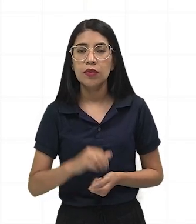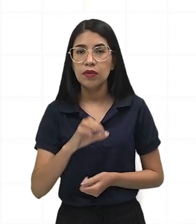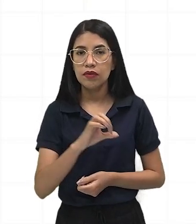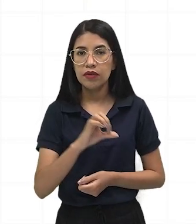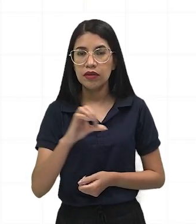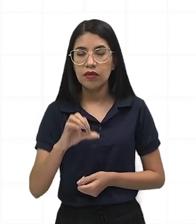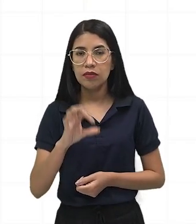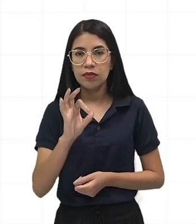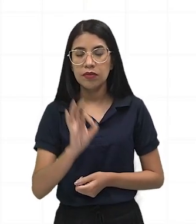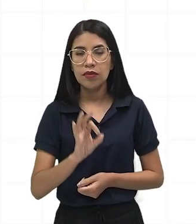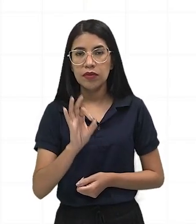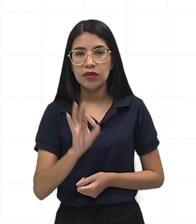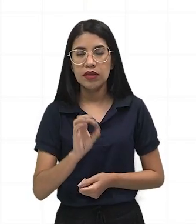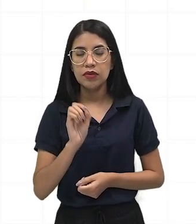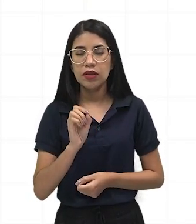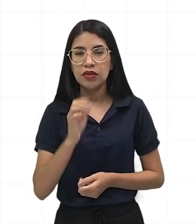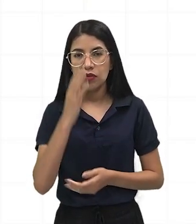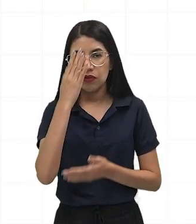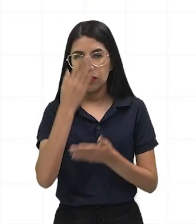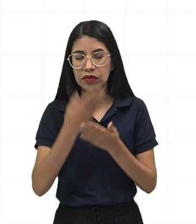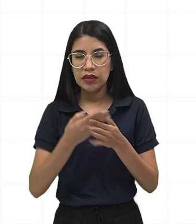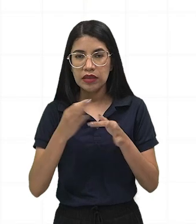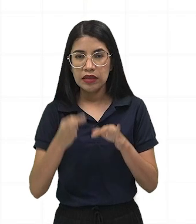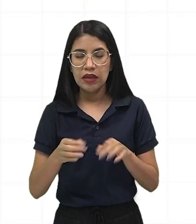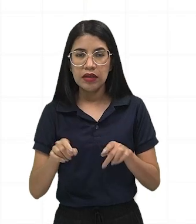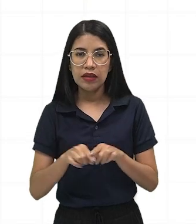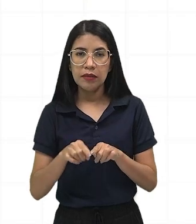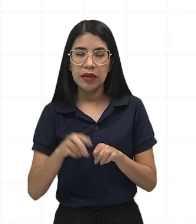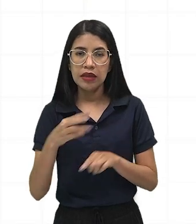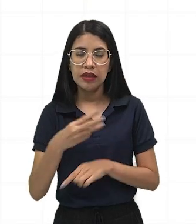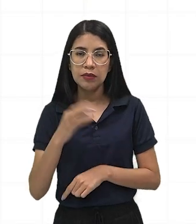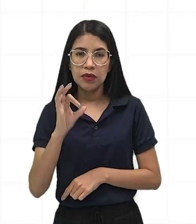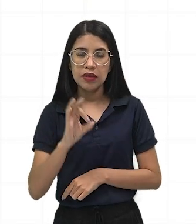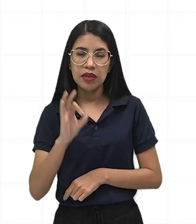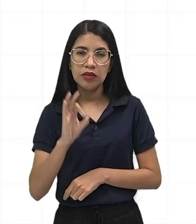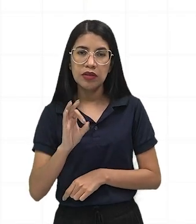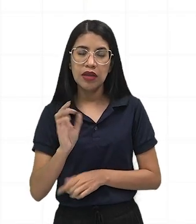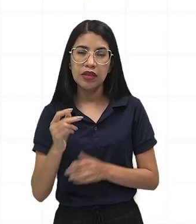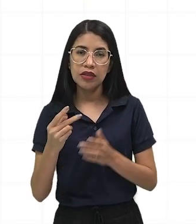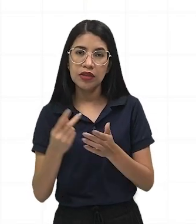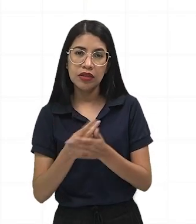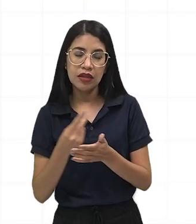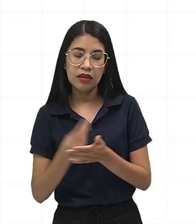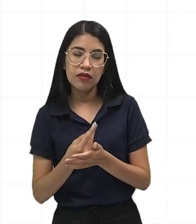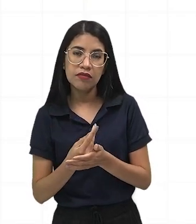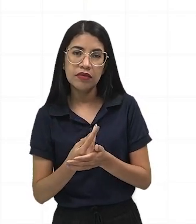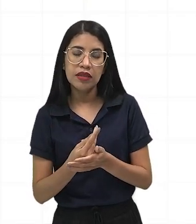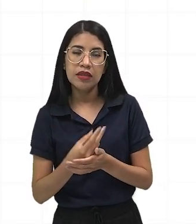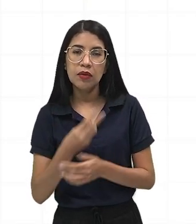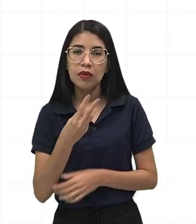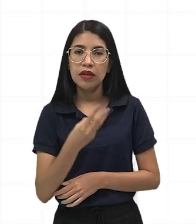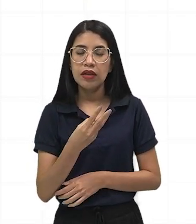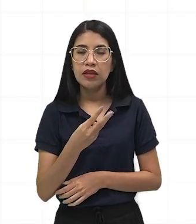99% de confiança e 3% de erro. Aí você tem aquele 3%.